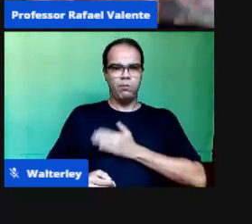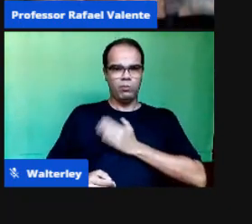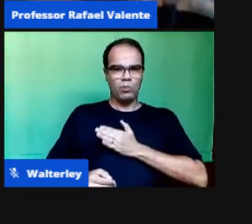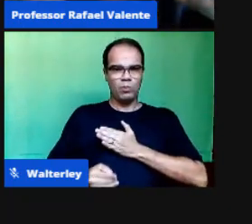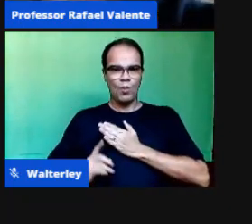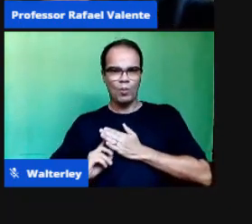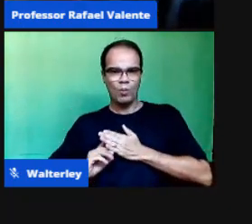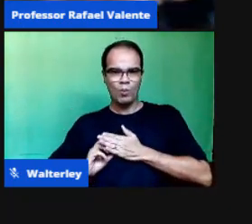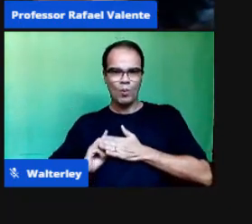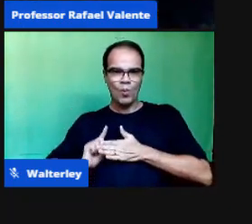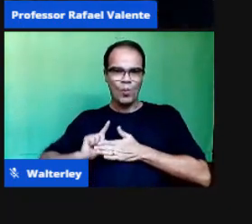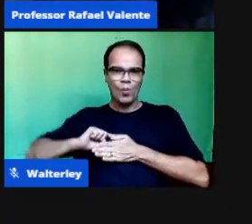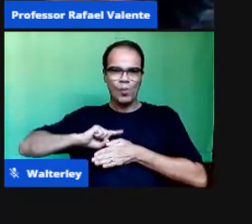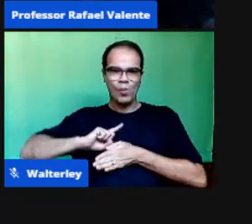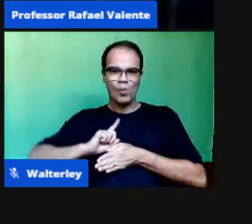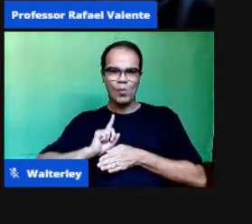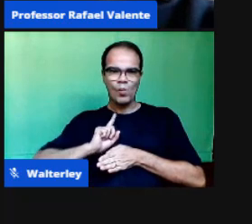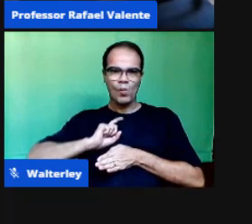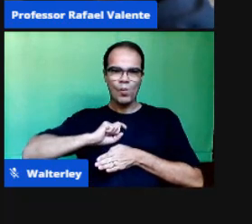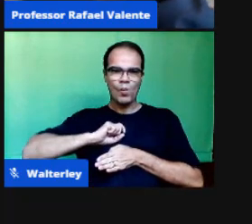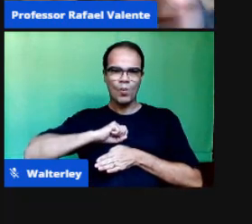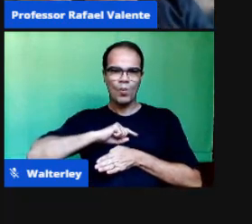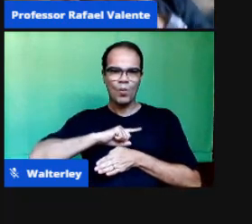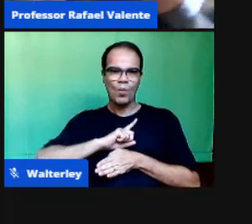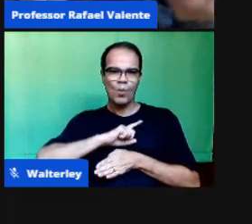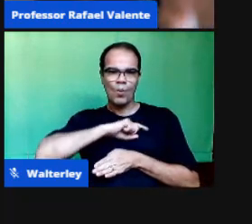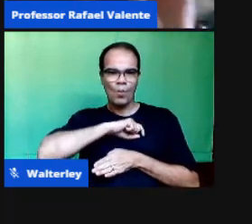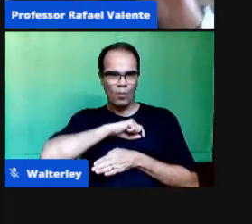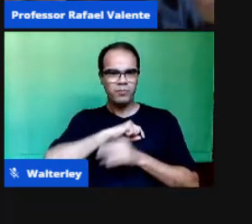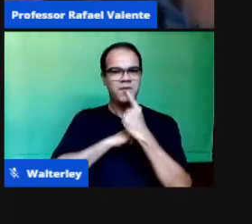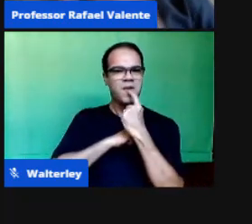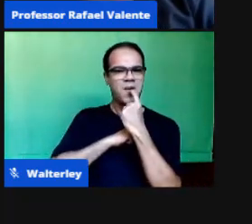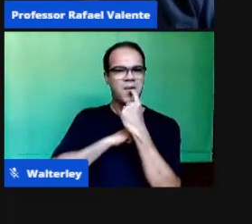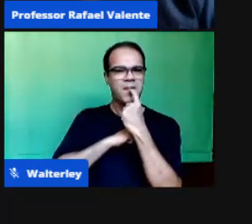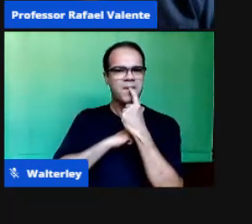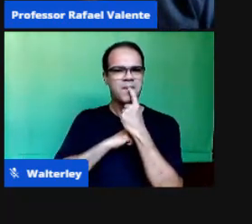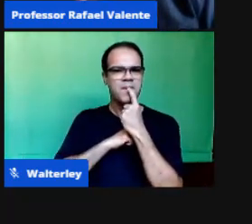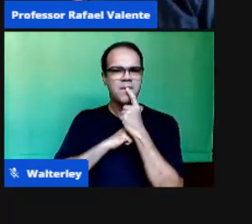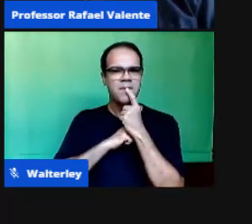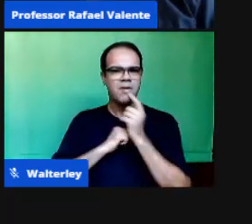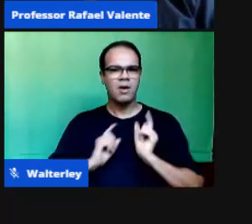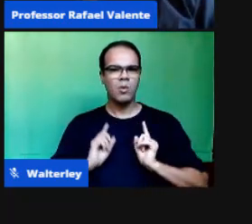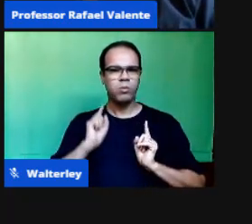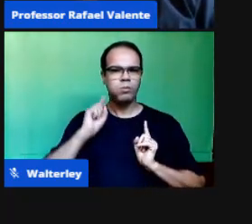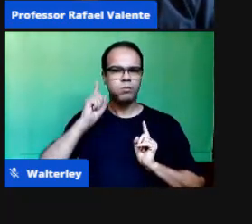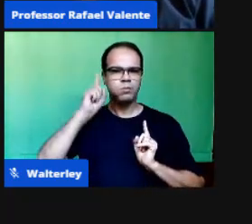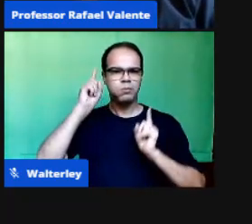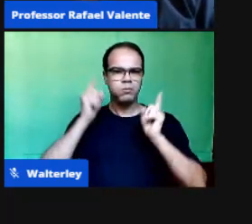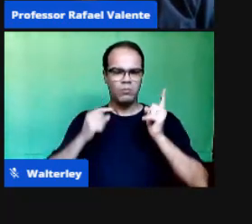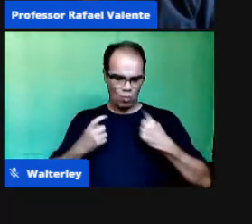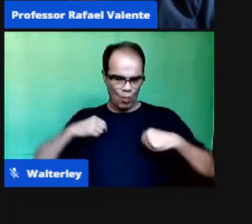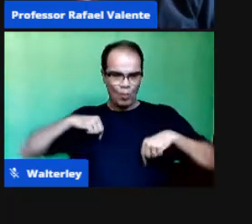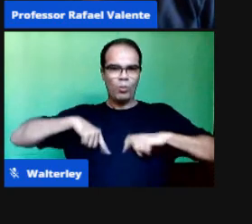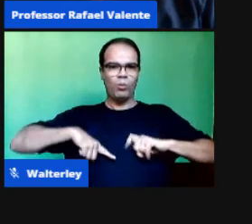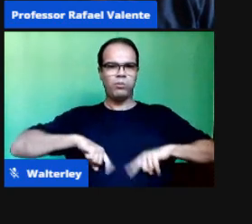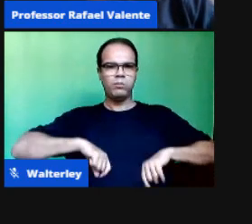ramificações, né? Tem aí as artérias, os vasos, né? E aí eles vão mandando informações para todo o nosso corpo.